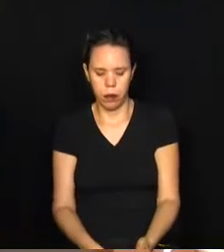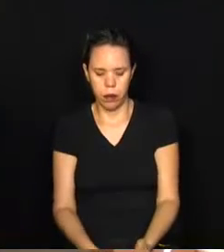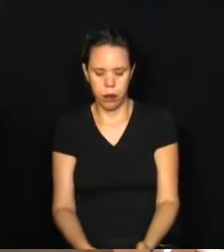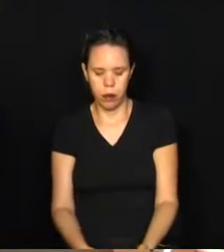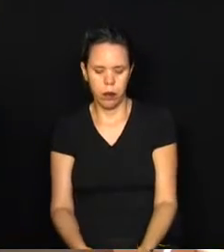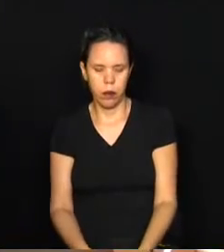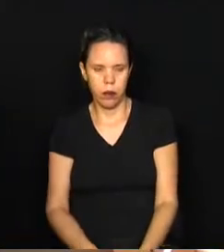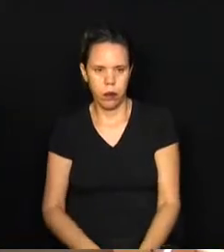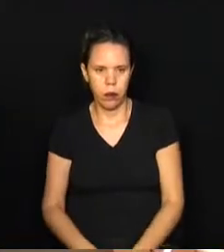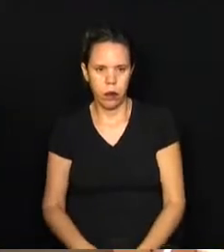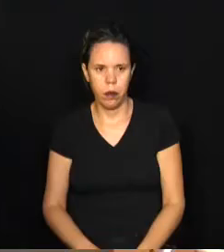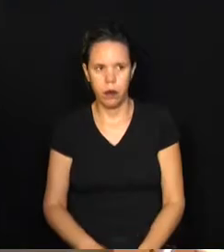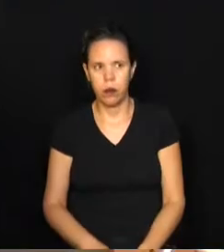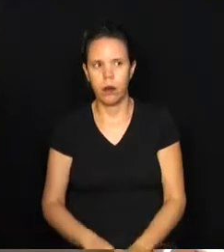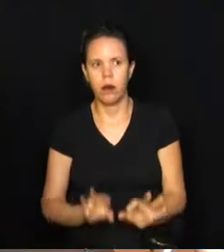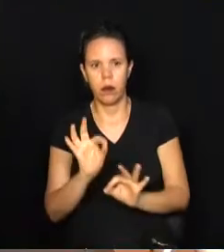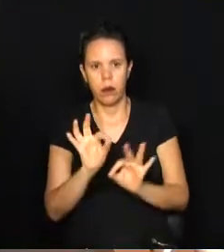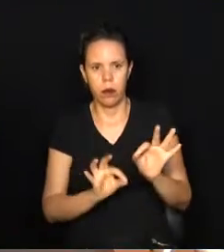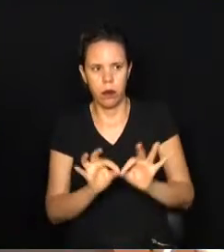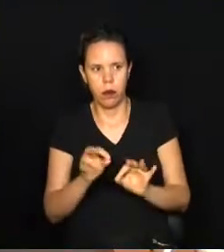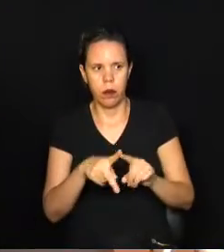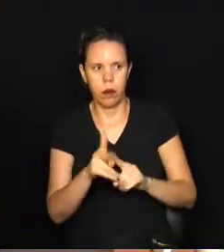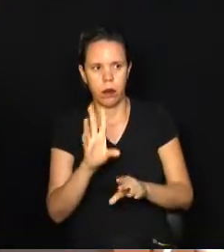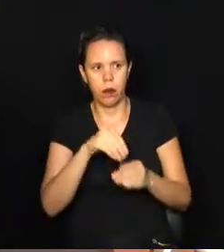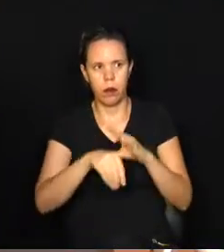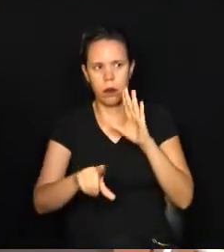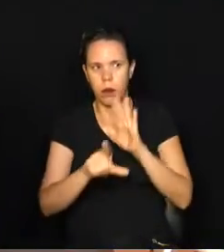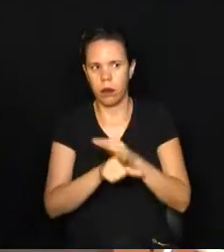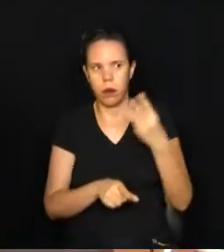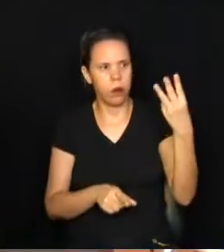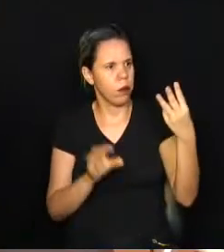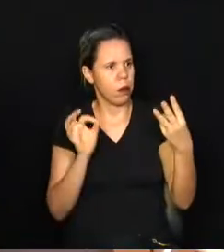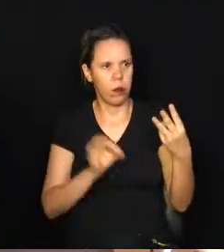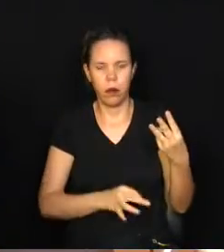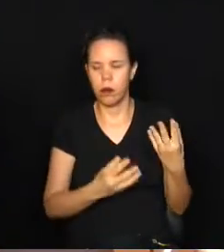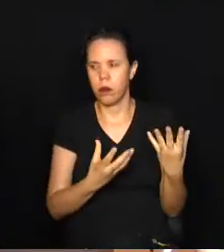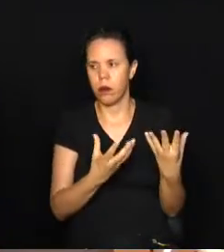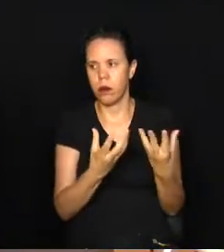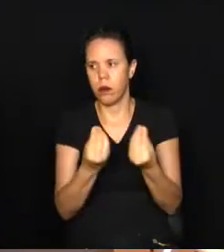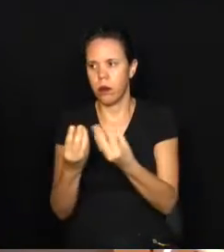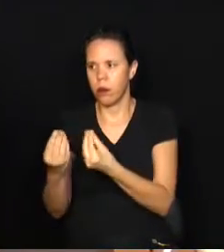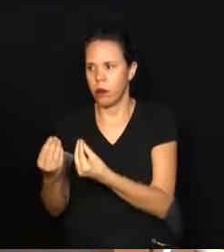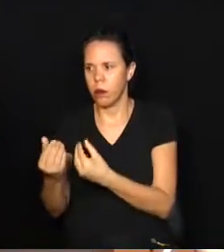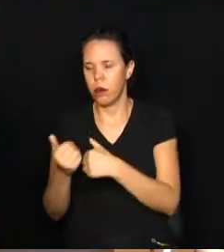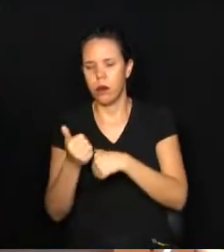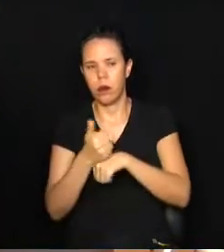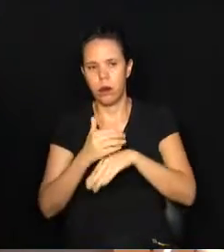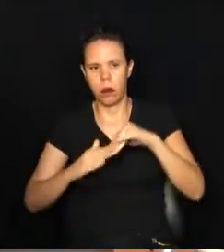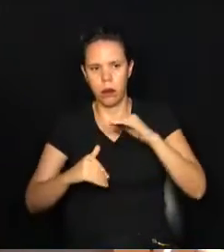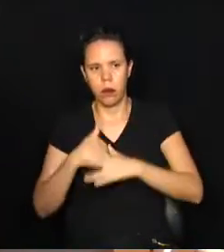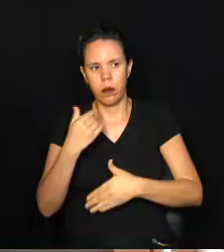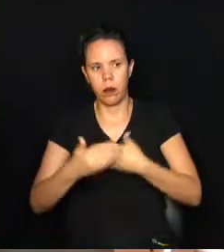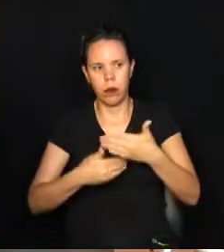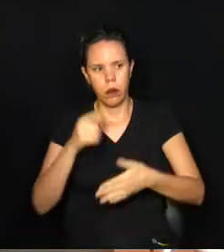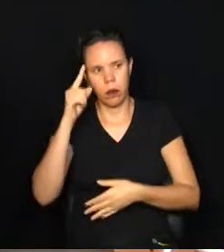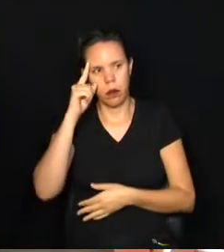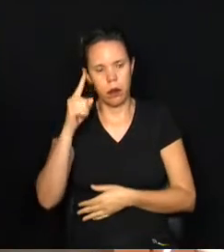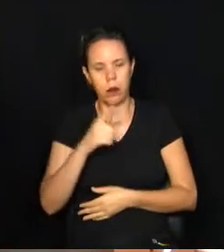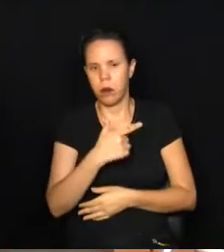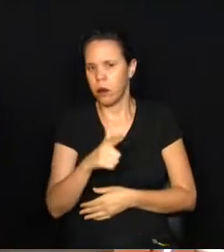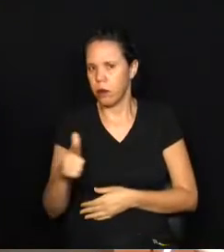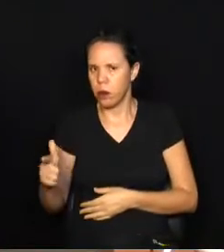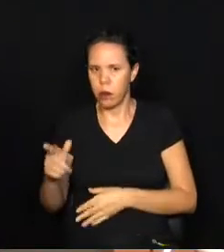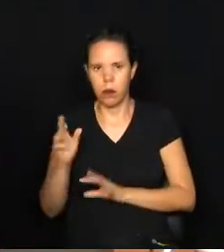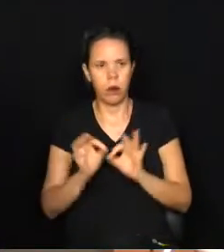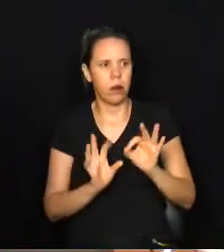regulamentadas, não tem nem 3% dessas profissões. Ou seja, muitas profissões que a gente convive no dia a dia não